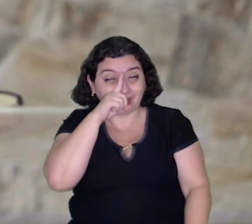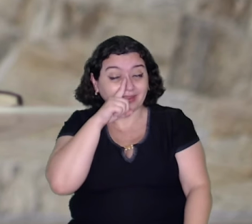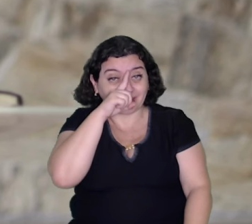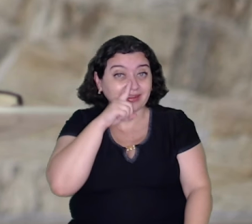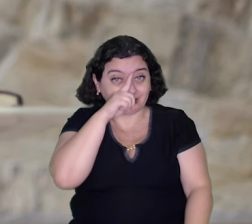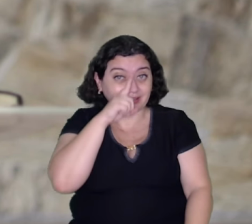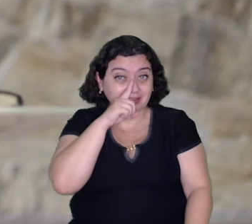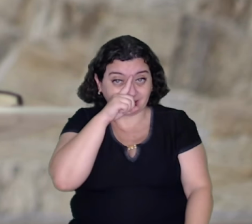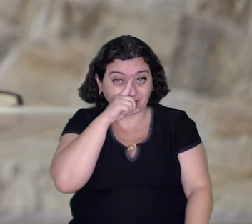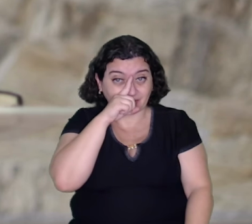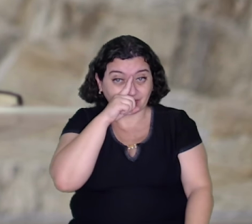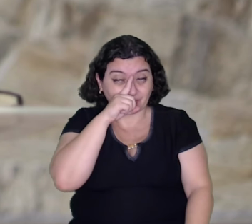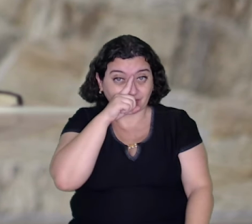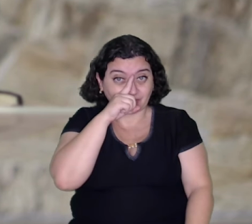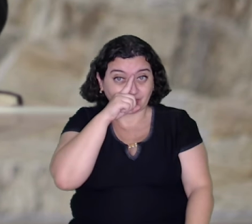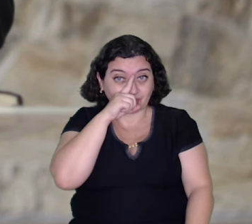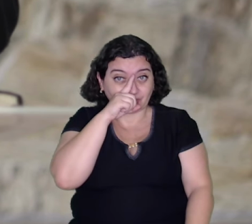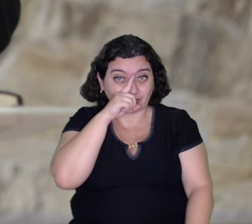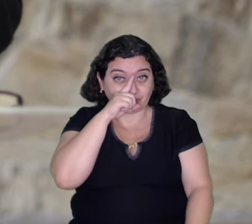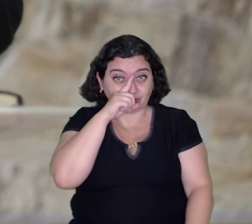de valorizar